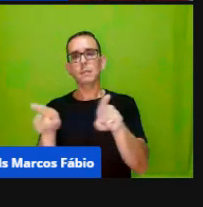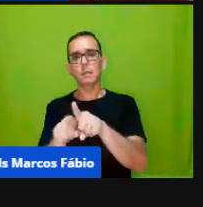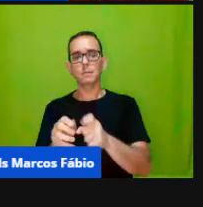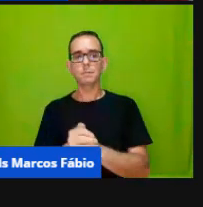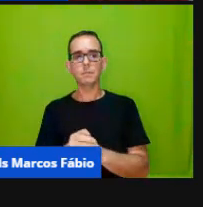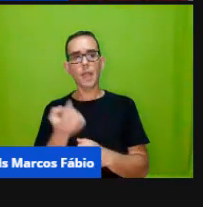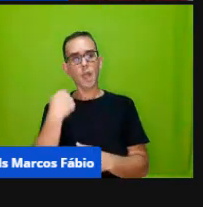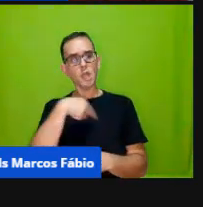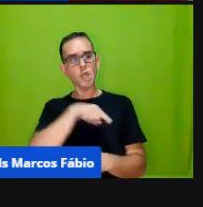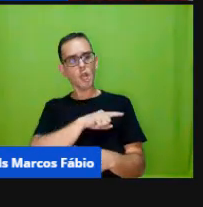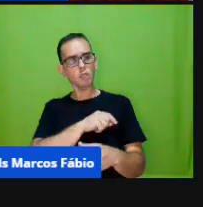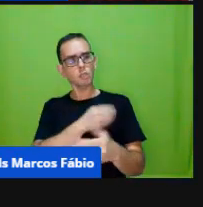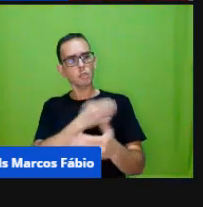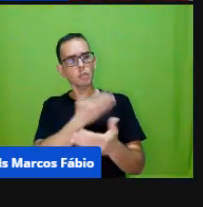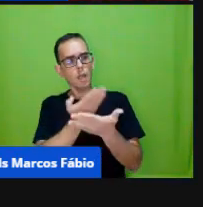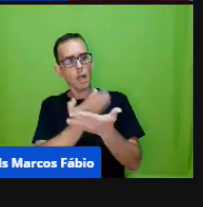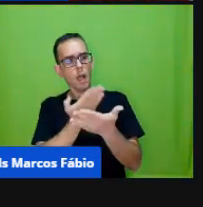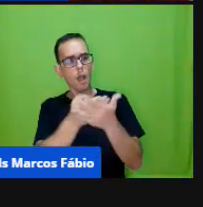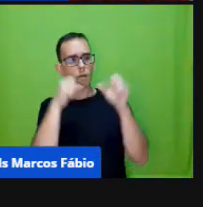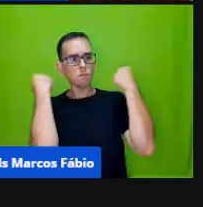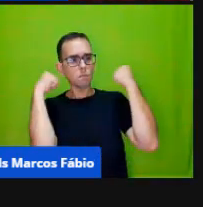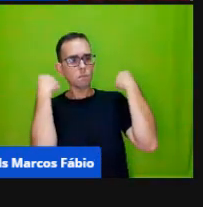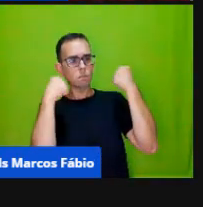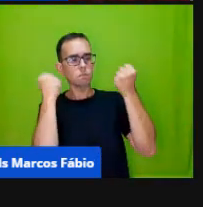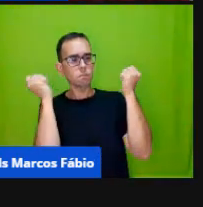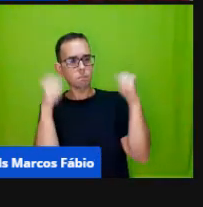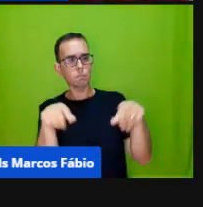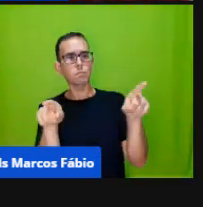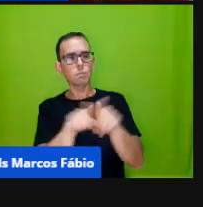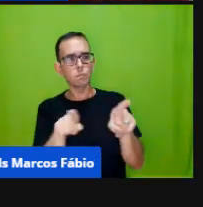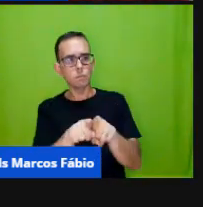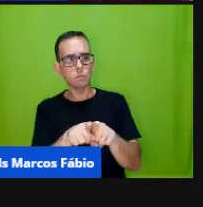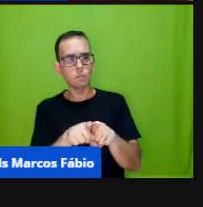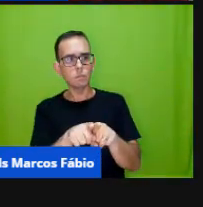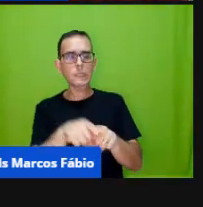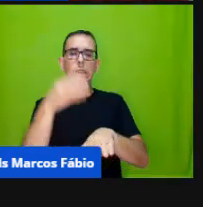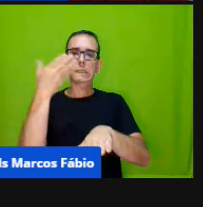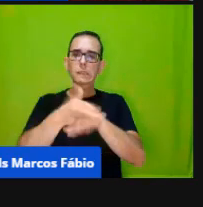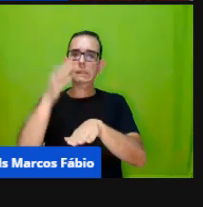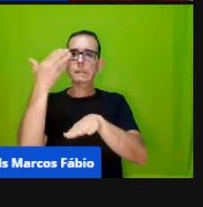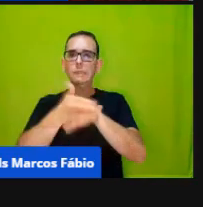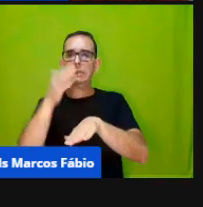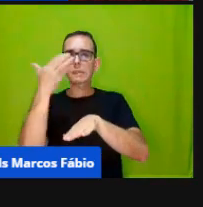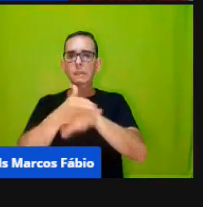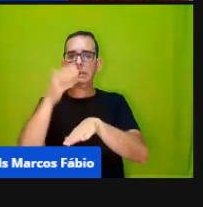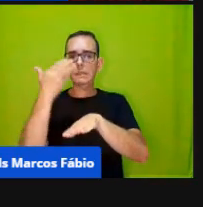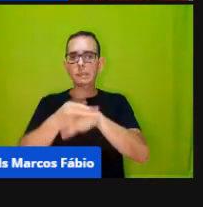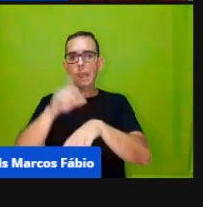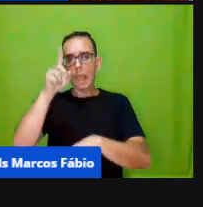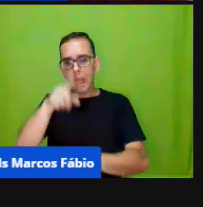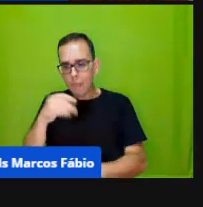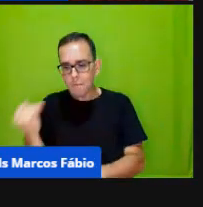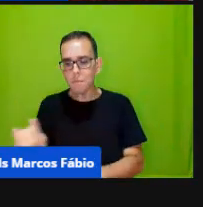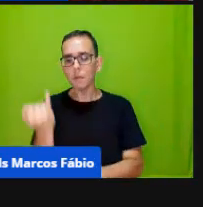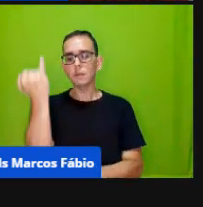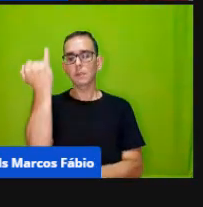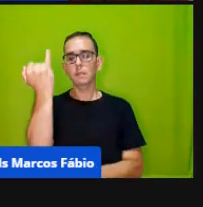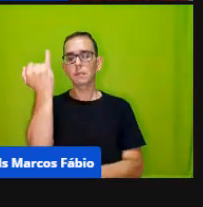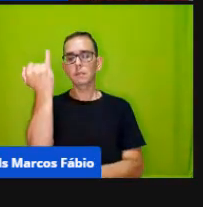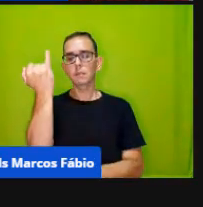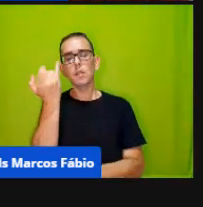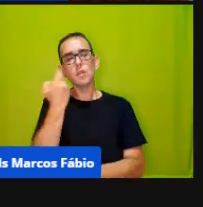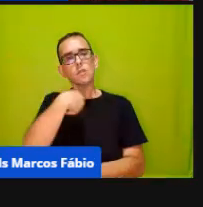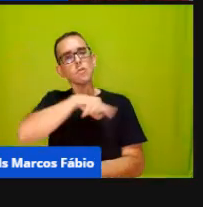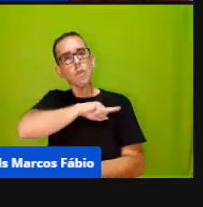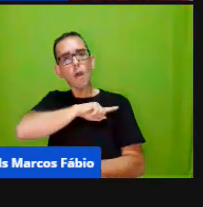aulas de educação física e também nos treinamentos. É extremamente importante, já que a gente, às